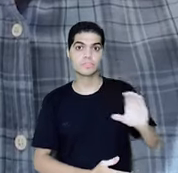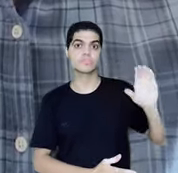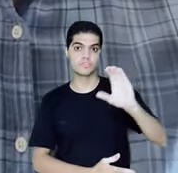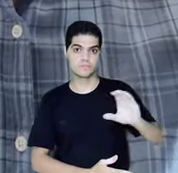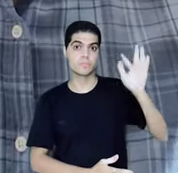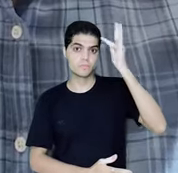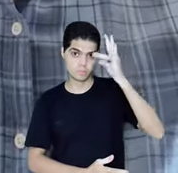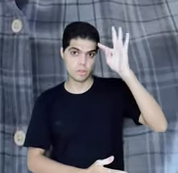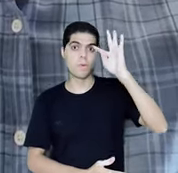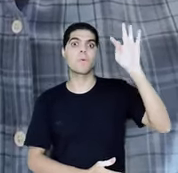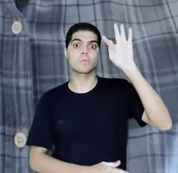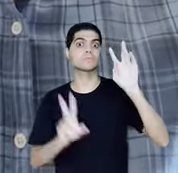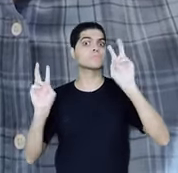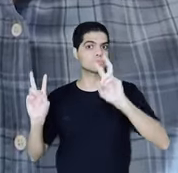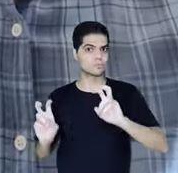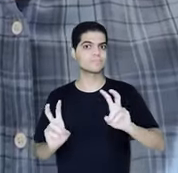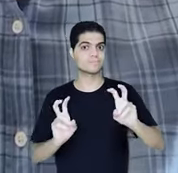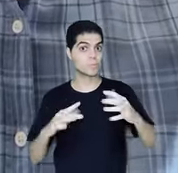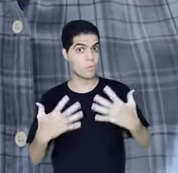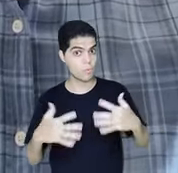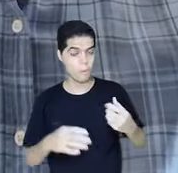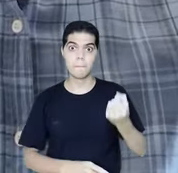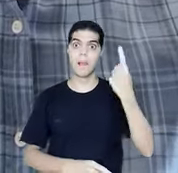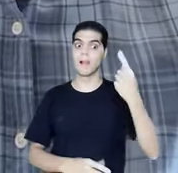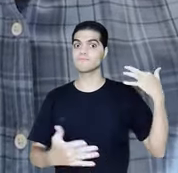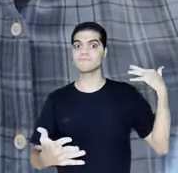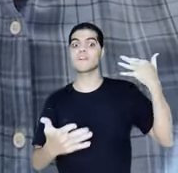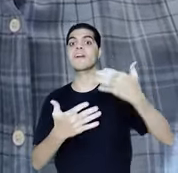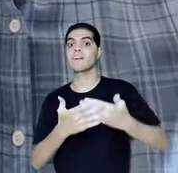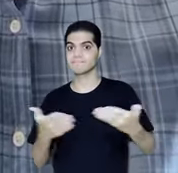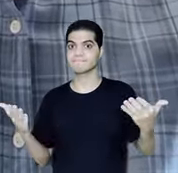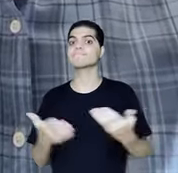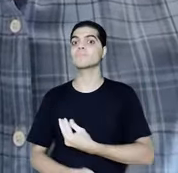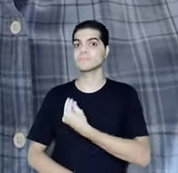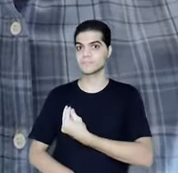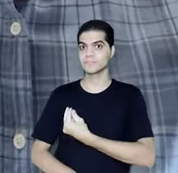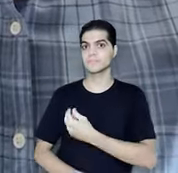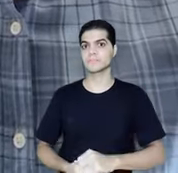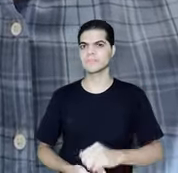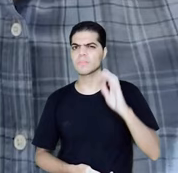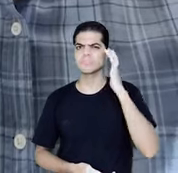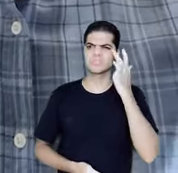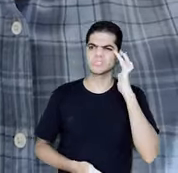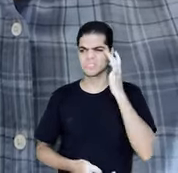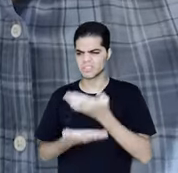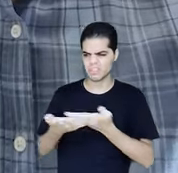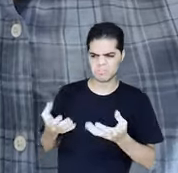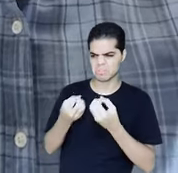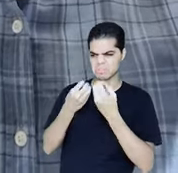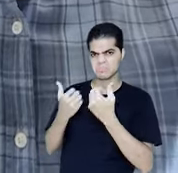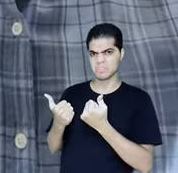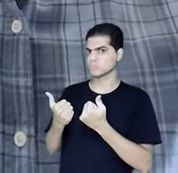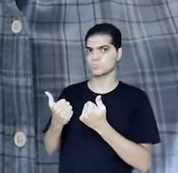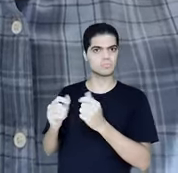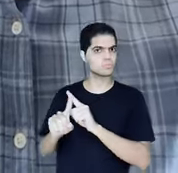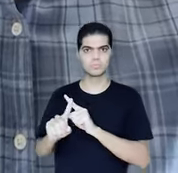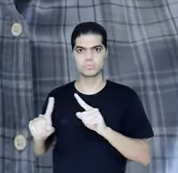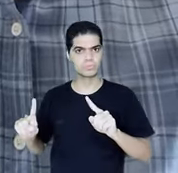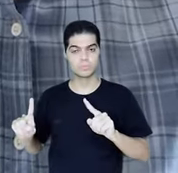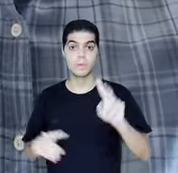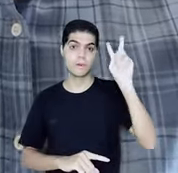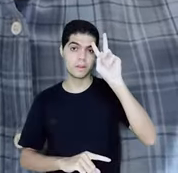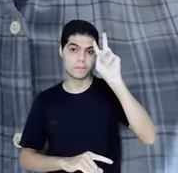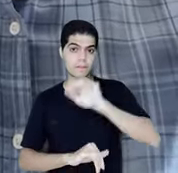sobre essa questão. Algo inédito em nossa história. Não é para achar que está tudo bem, nada disso. É